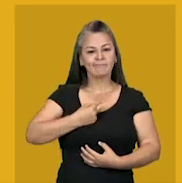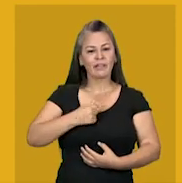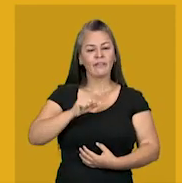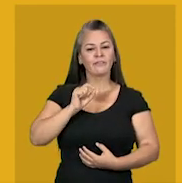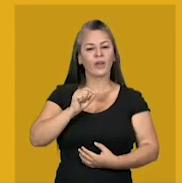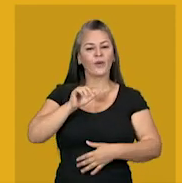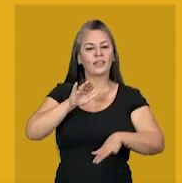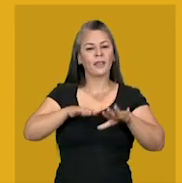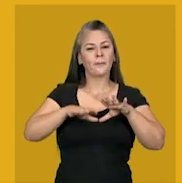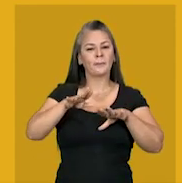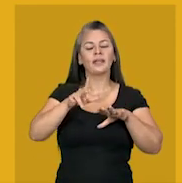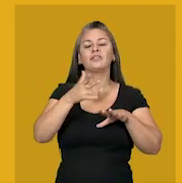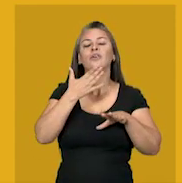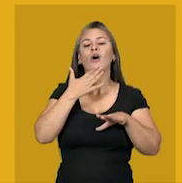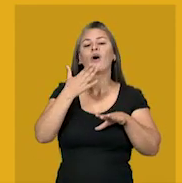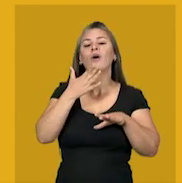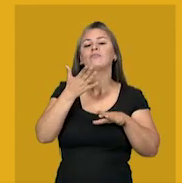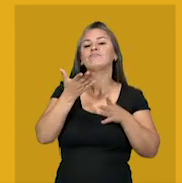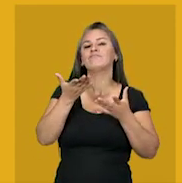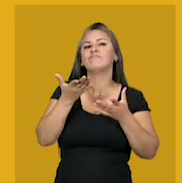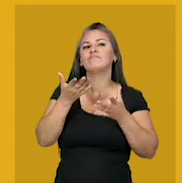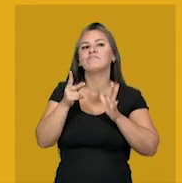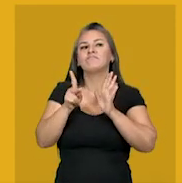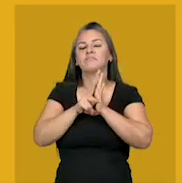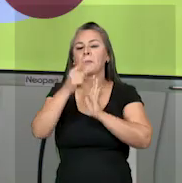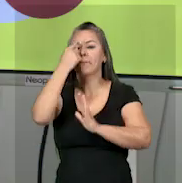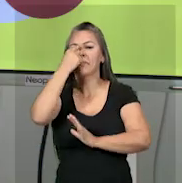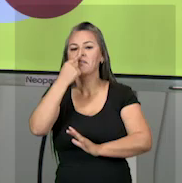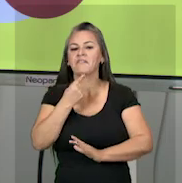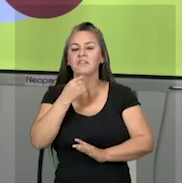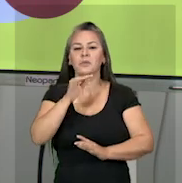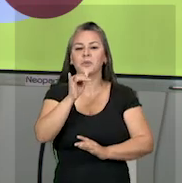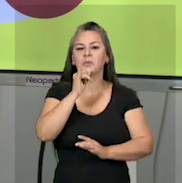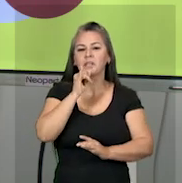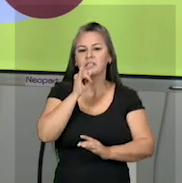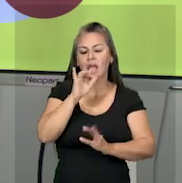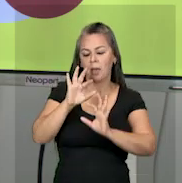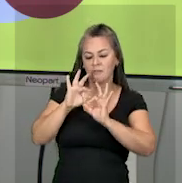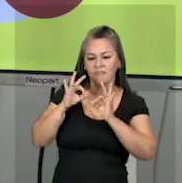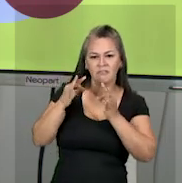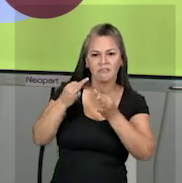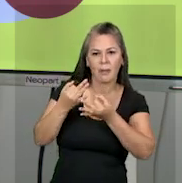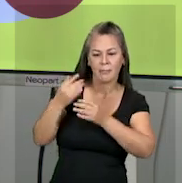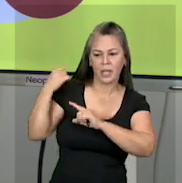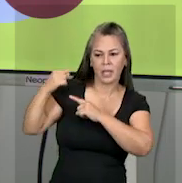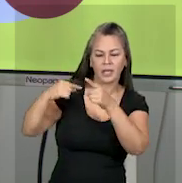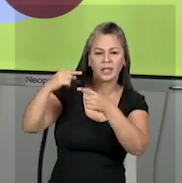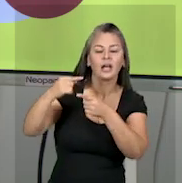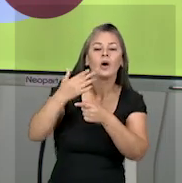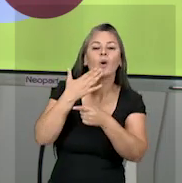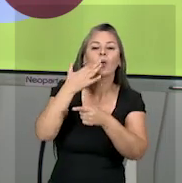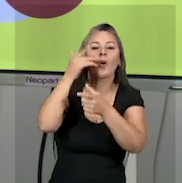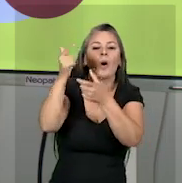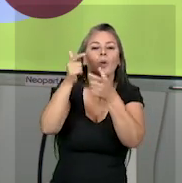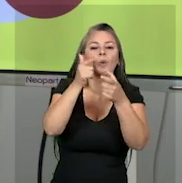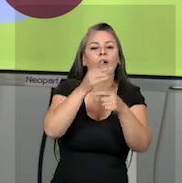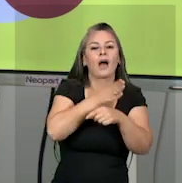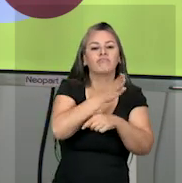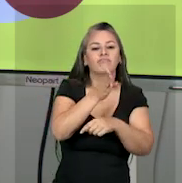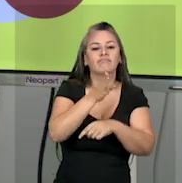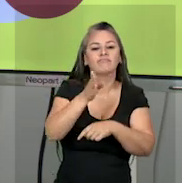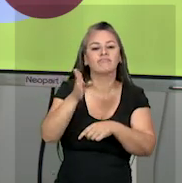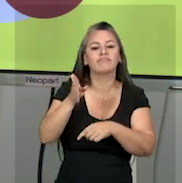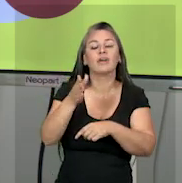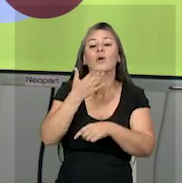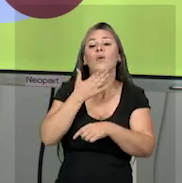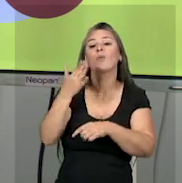a nossa origem nessa sociedade. Então, a família que a gente nasce, o meio em que a gente cresce, as escolas que a gente frequenta, as influências